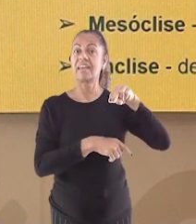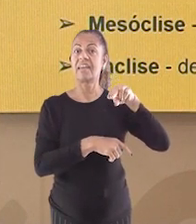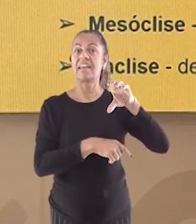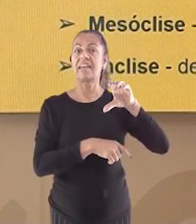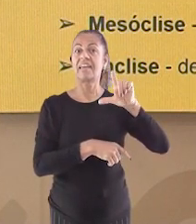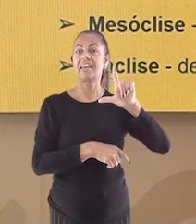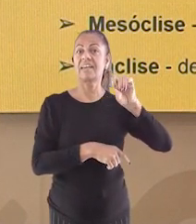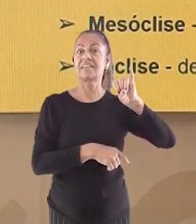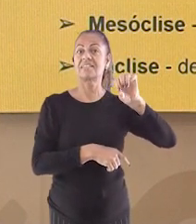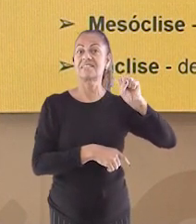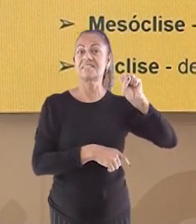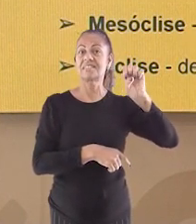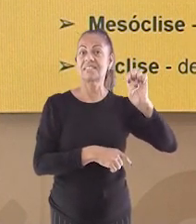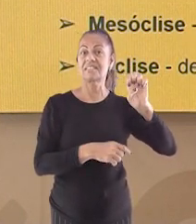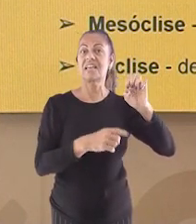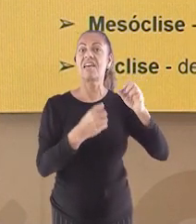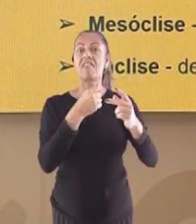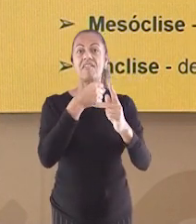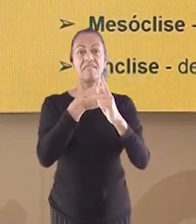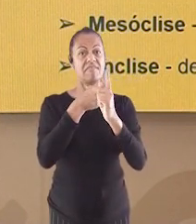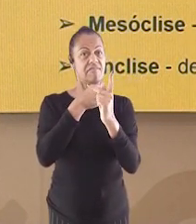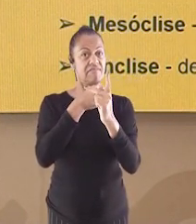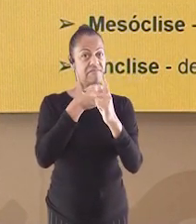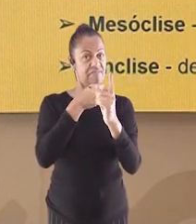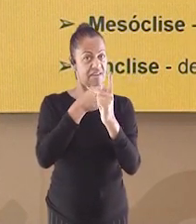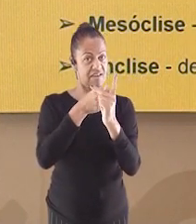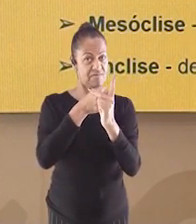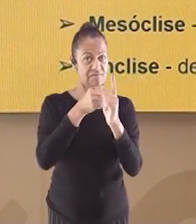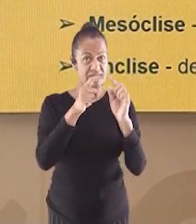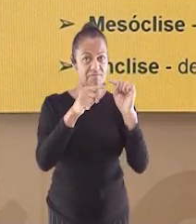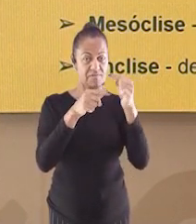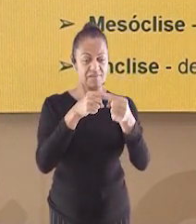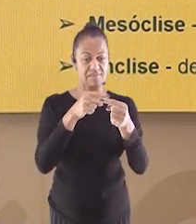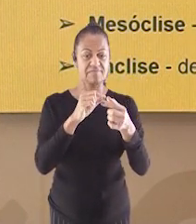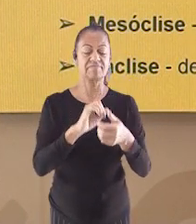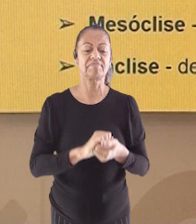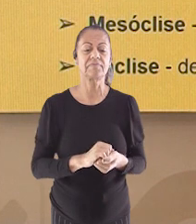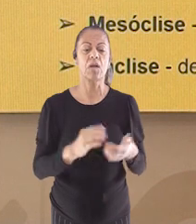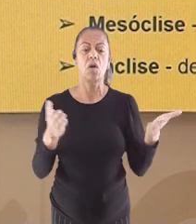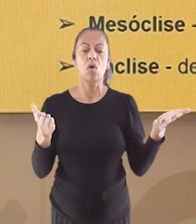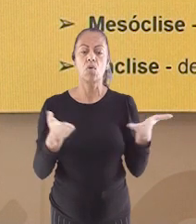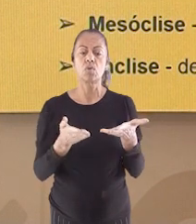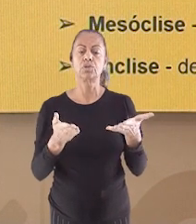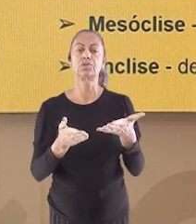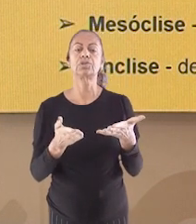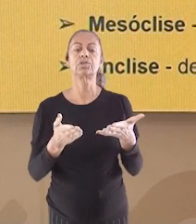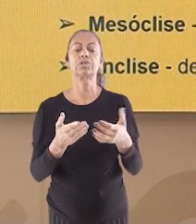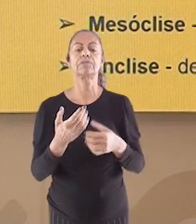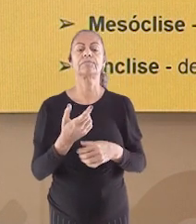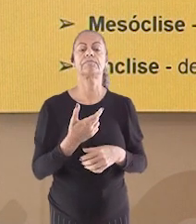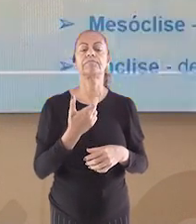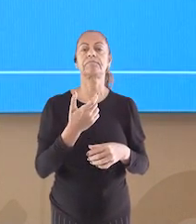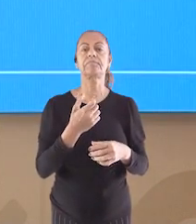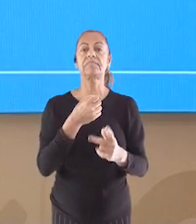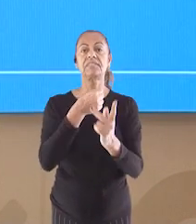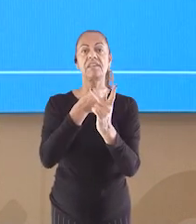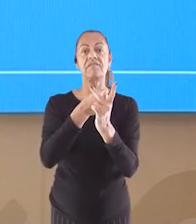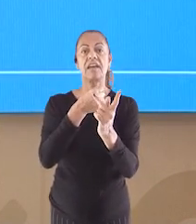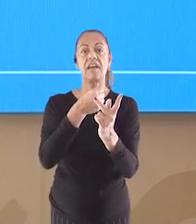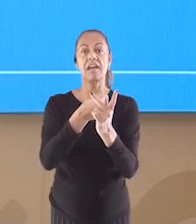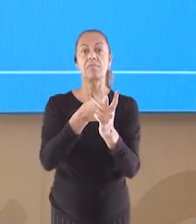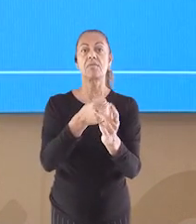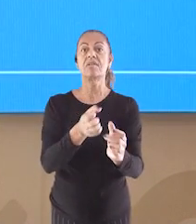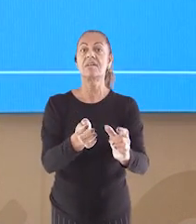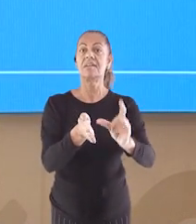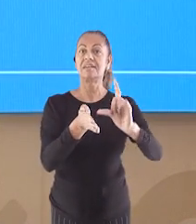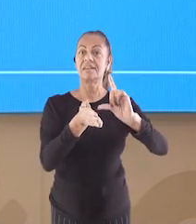ocorre quando o pronome aparece depois do verbo. Vamos conferir esses 3 casos. Na próclise, o pronome